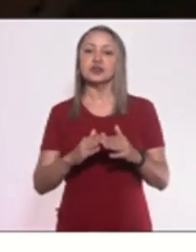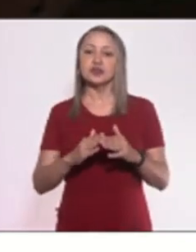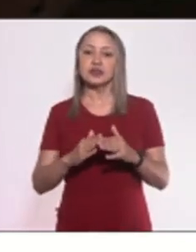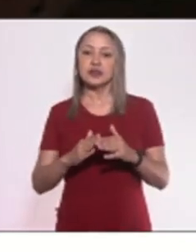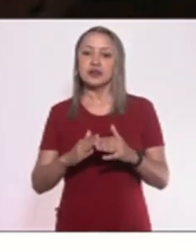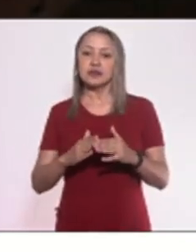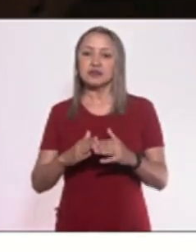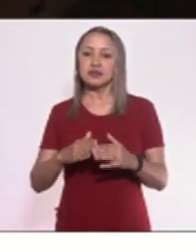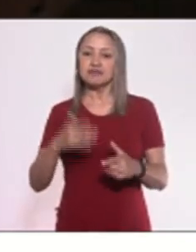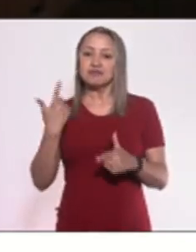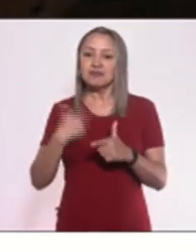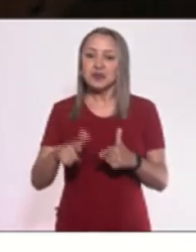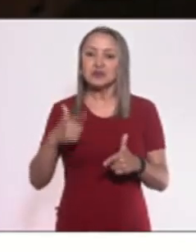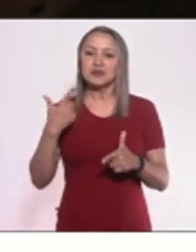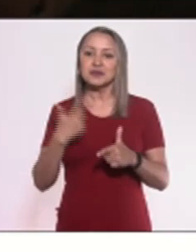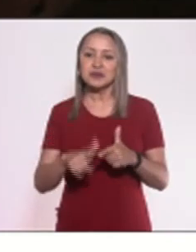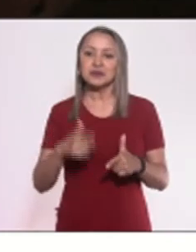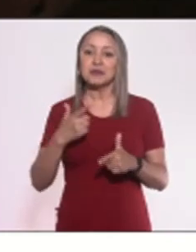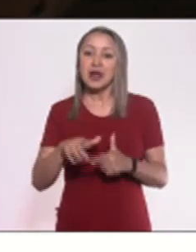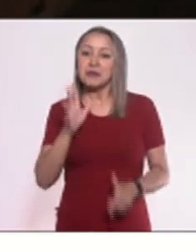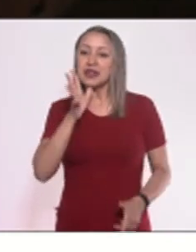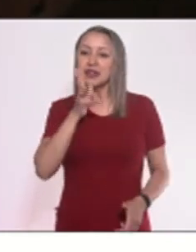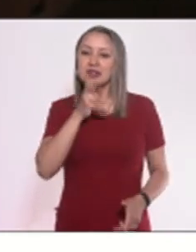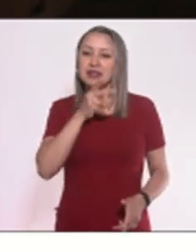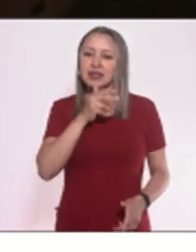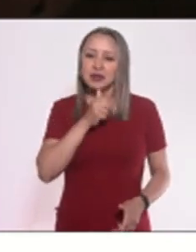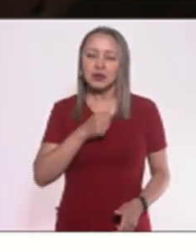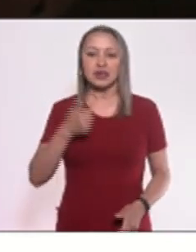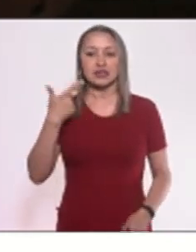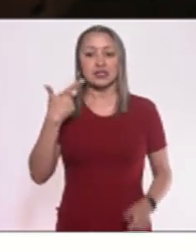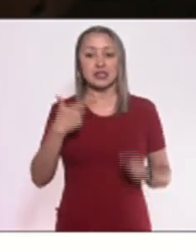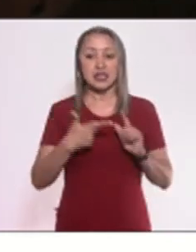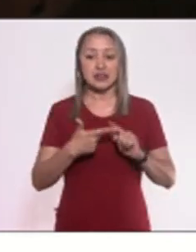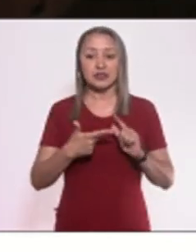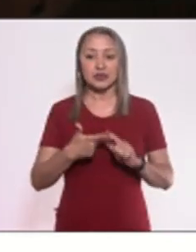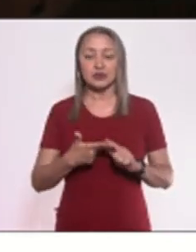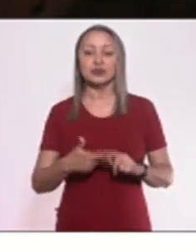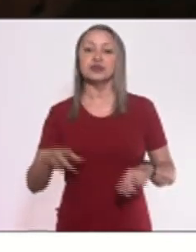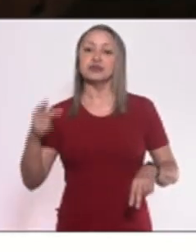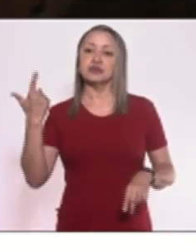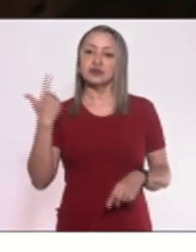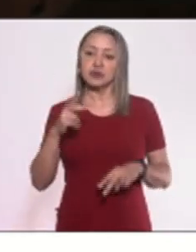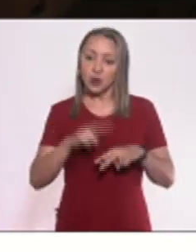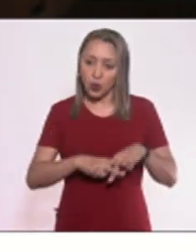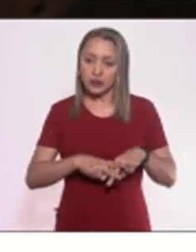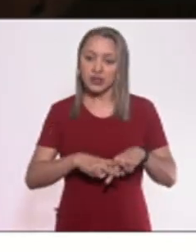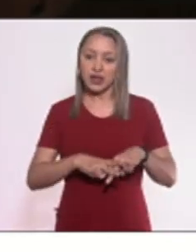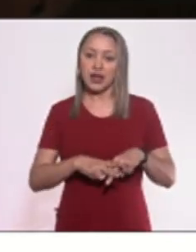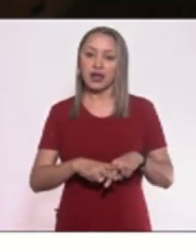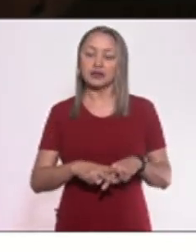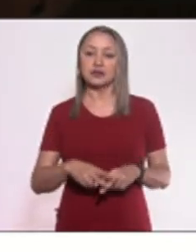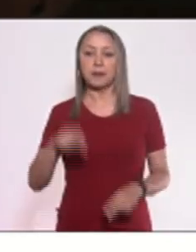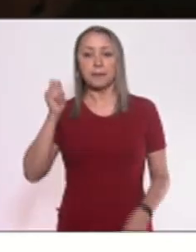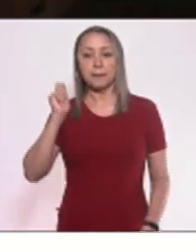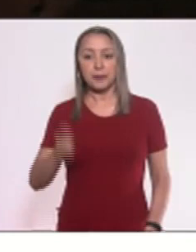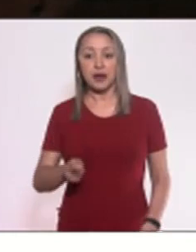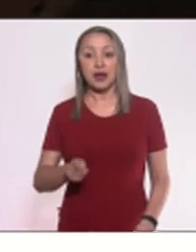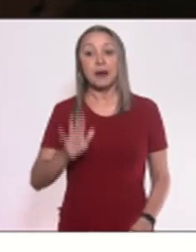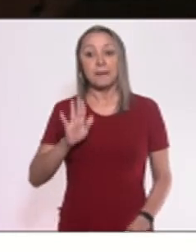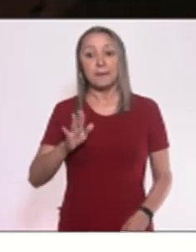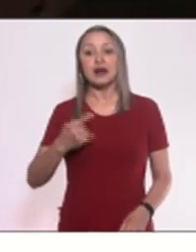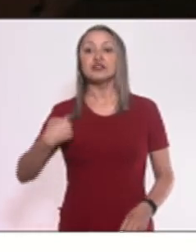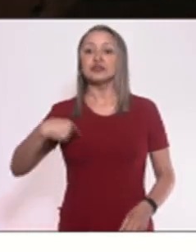dos embargos. Vai em segunda, são condenados. Novamente, embargo